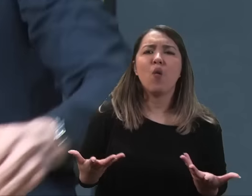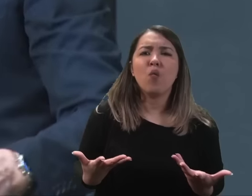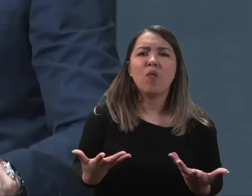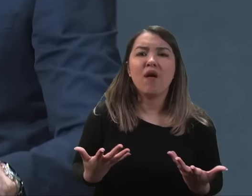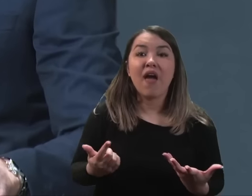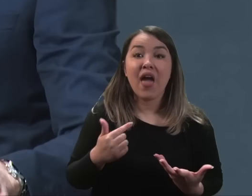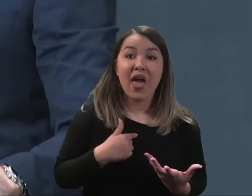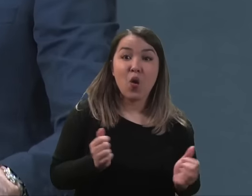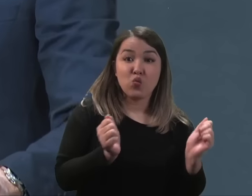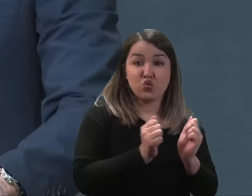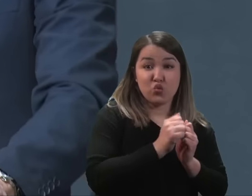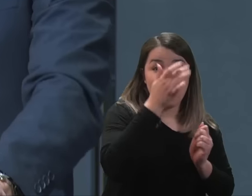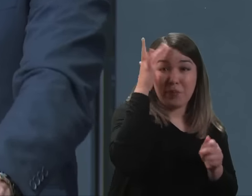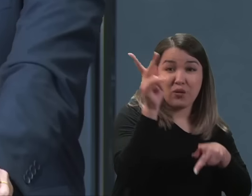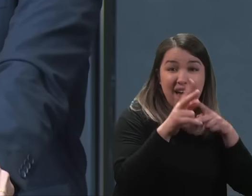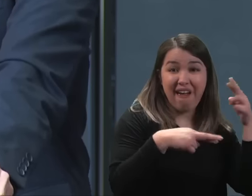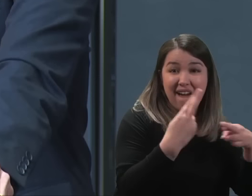ou os dois